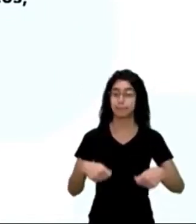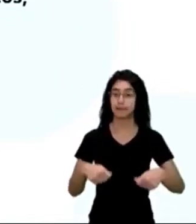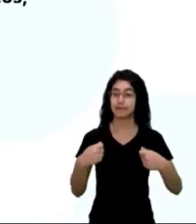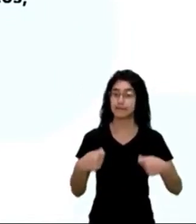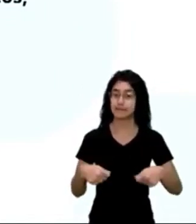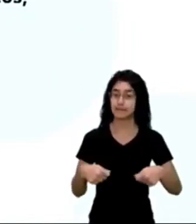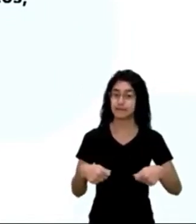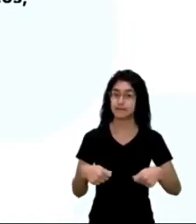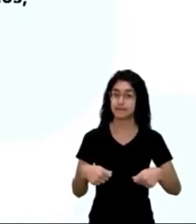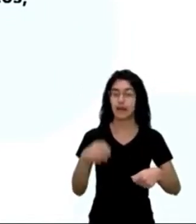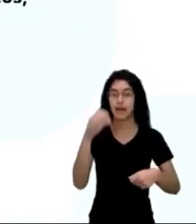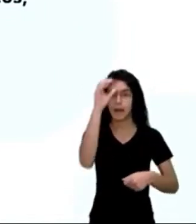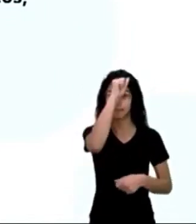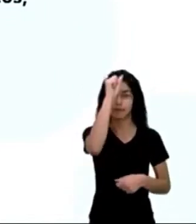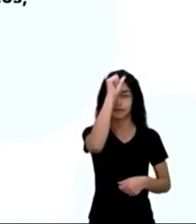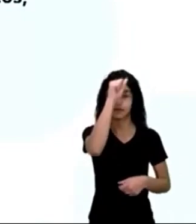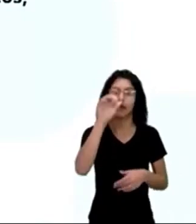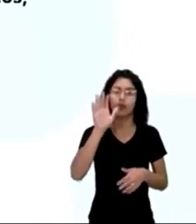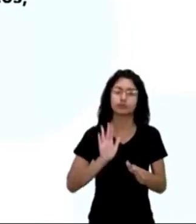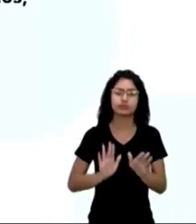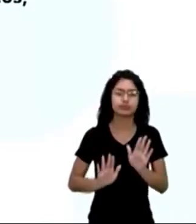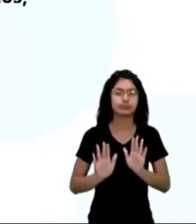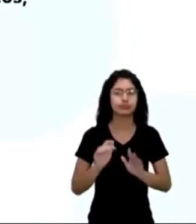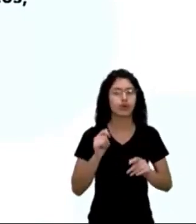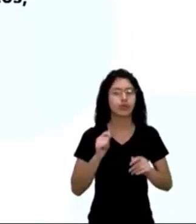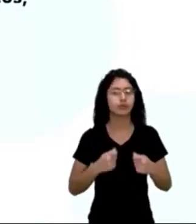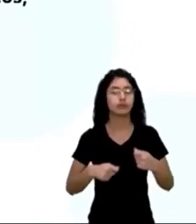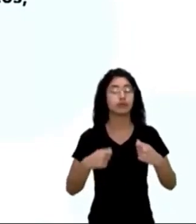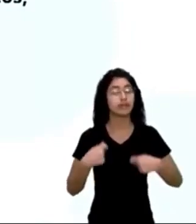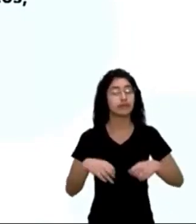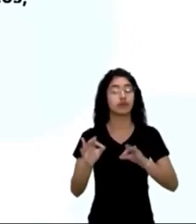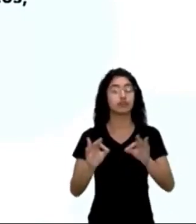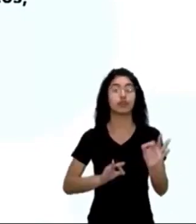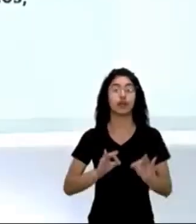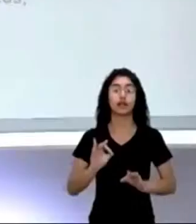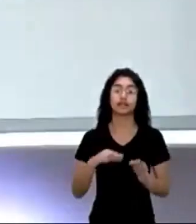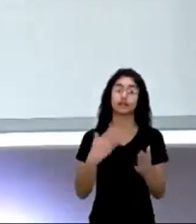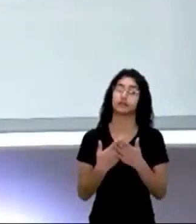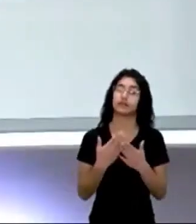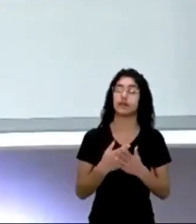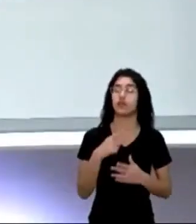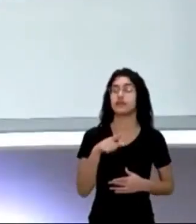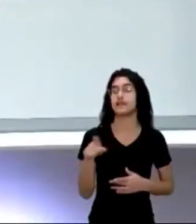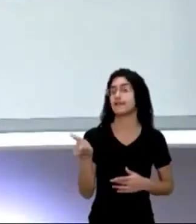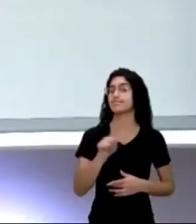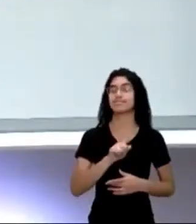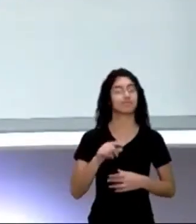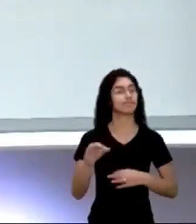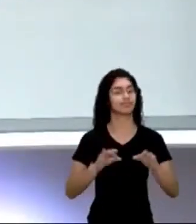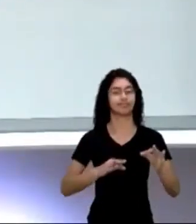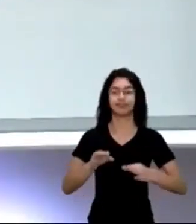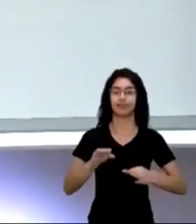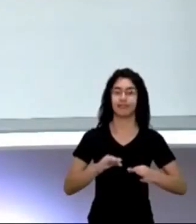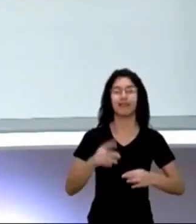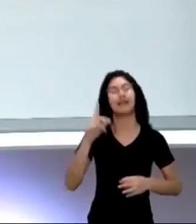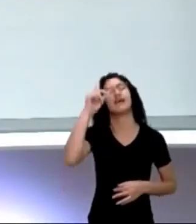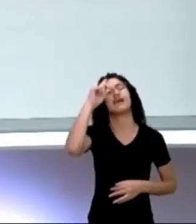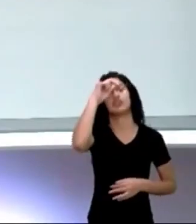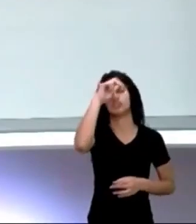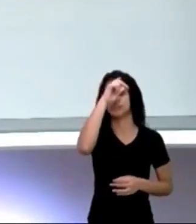aos poucos, então precisa de organização, tá bom? Se você não se organiza, fica